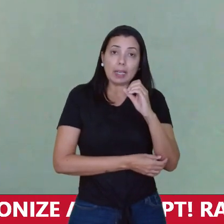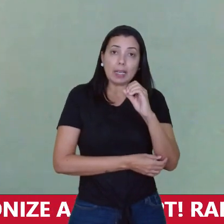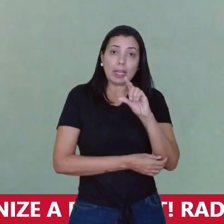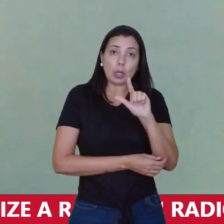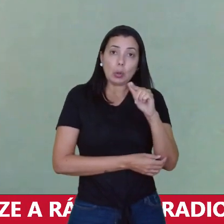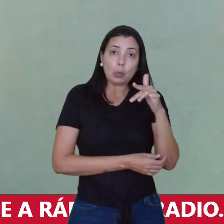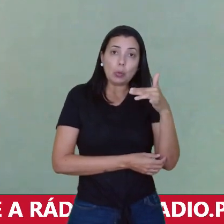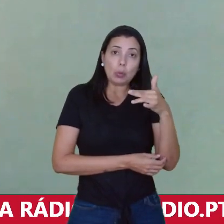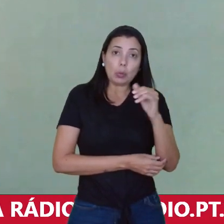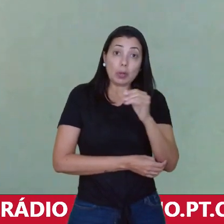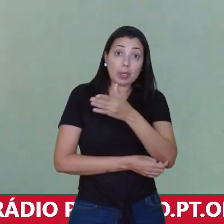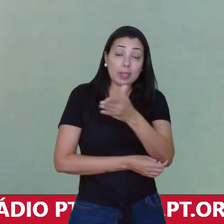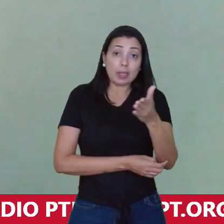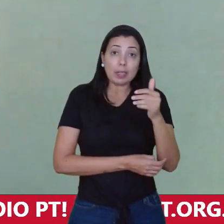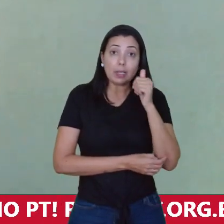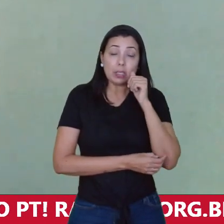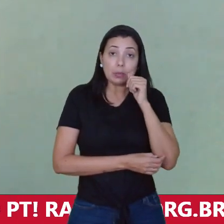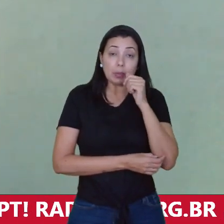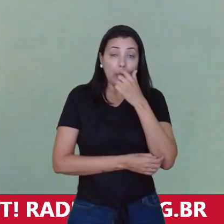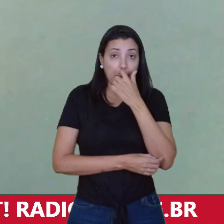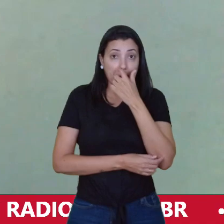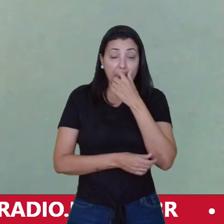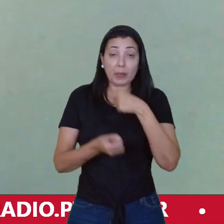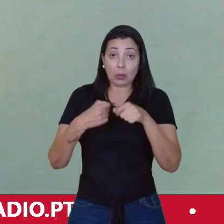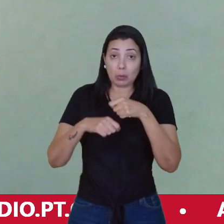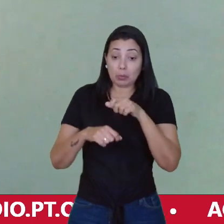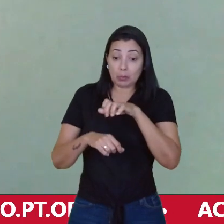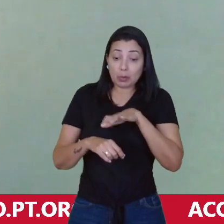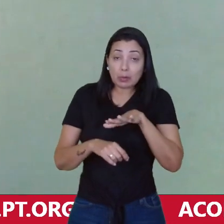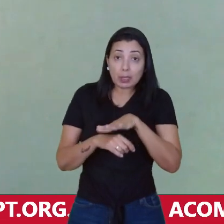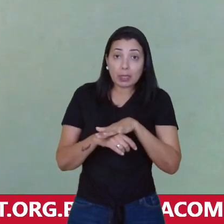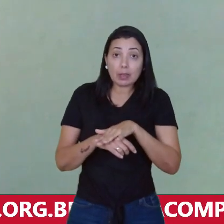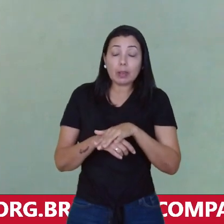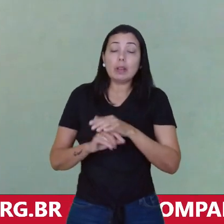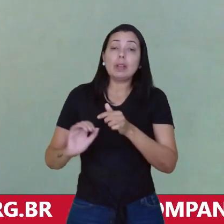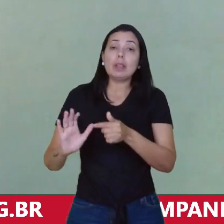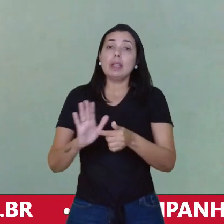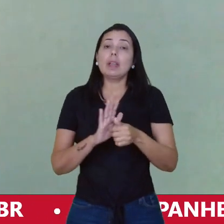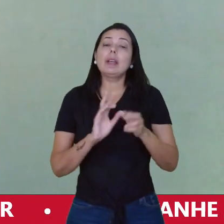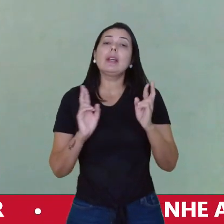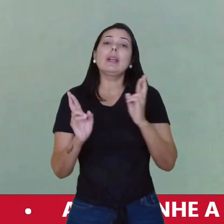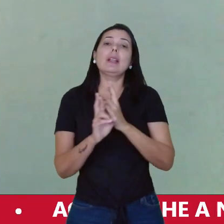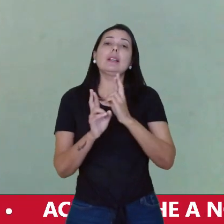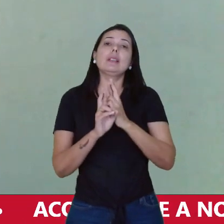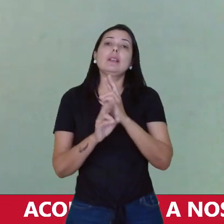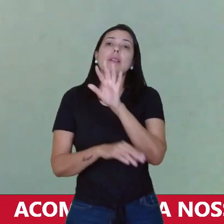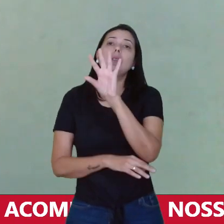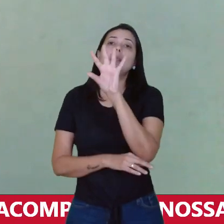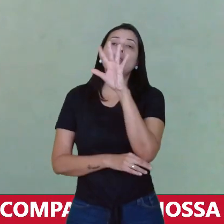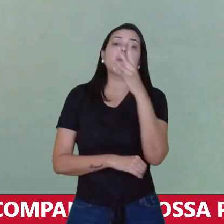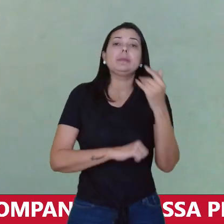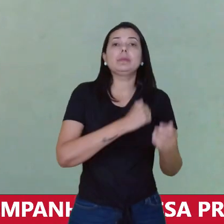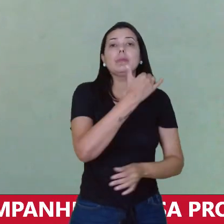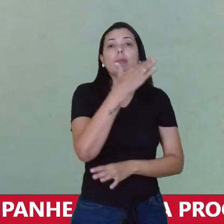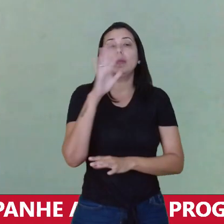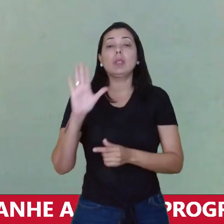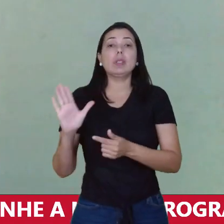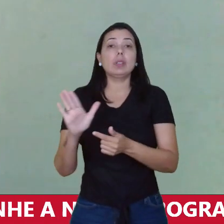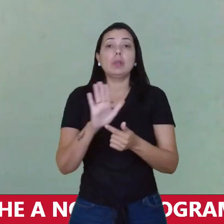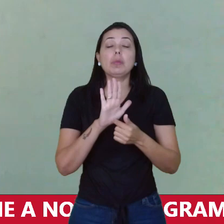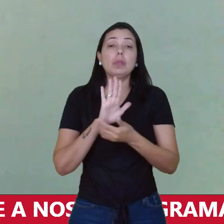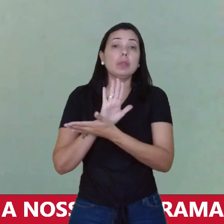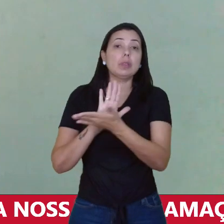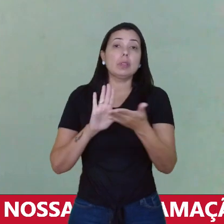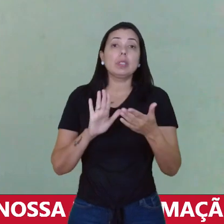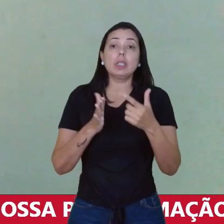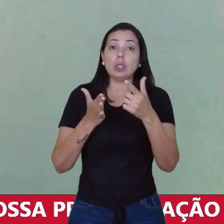são elas as fontes da economia local, através da sua relação com a natureza, né? Eu trago aqui para